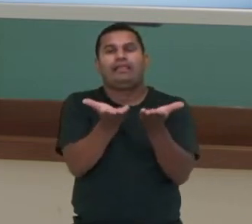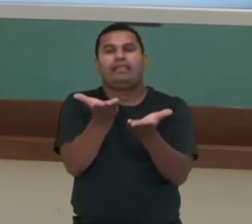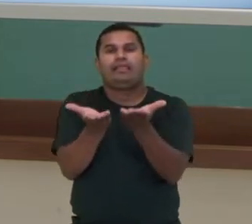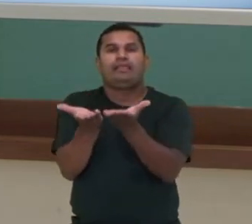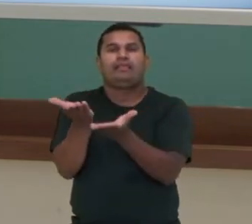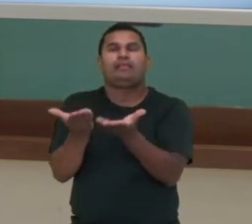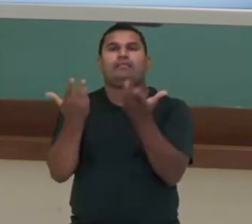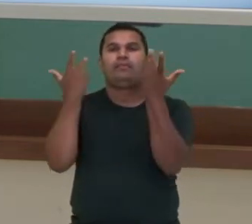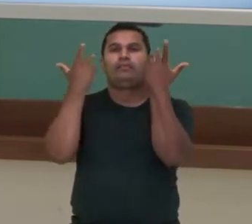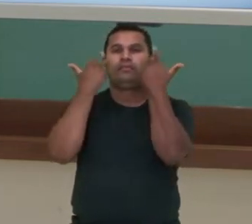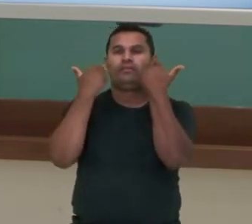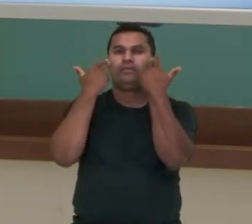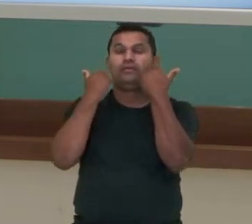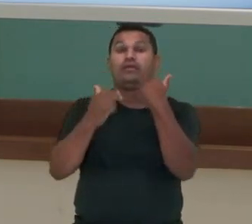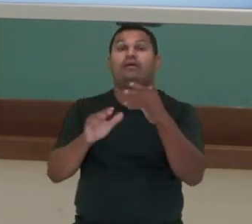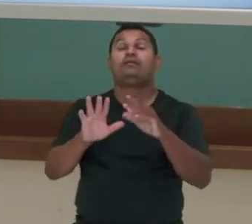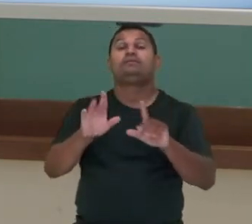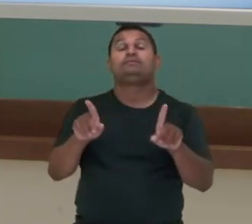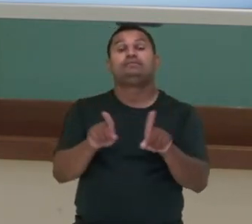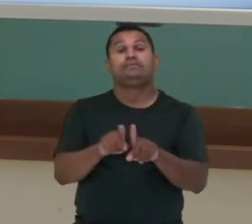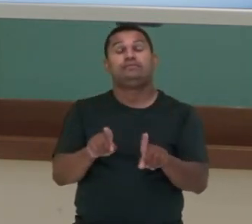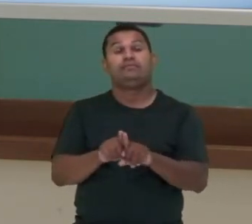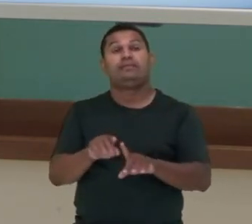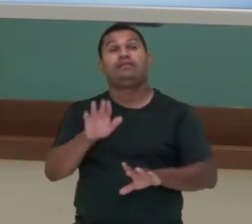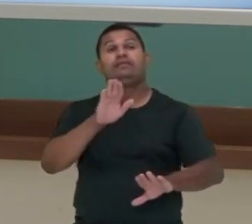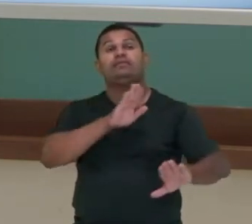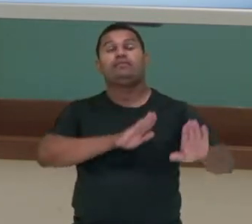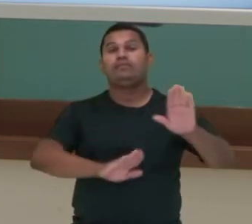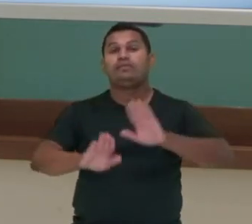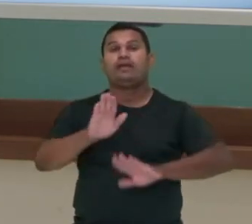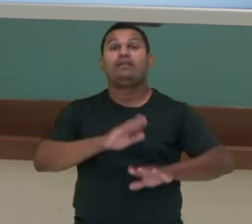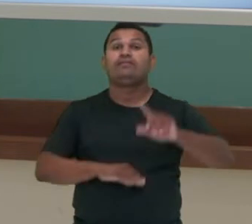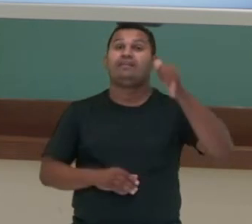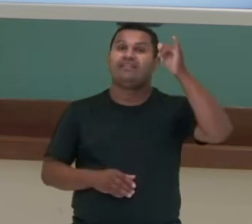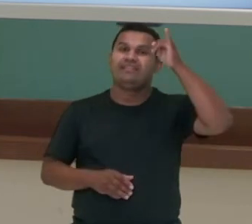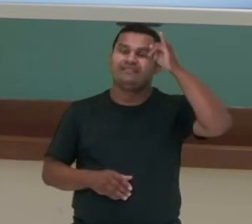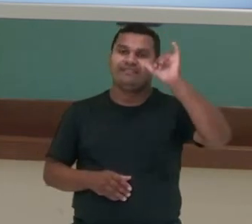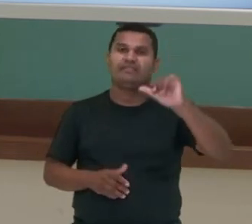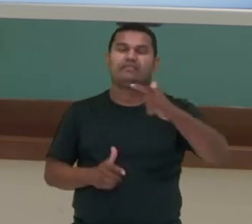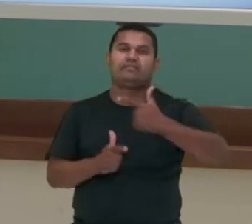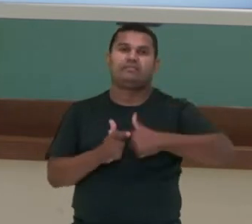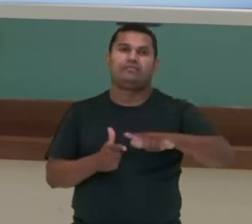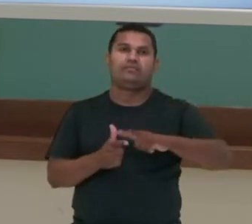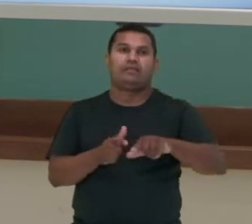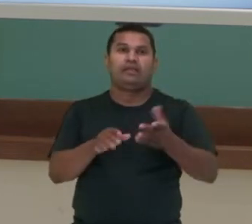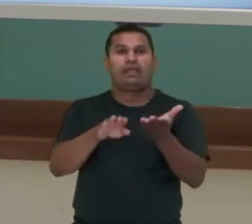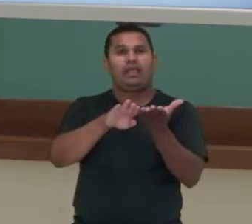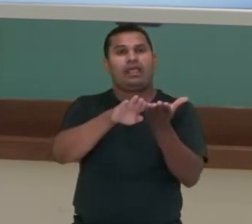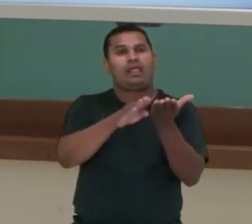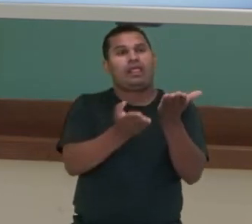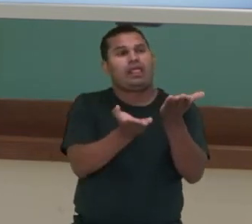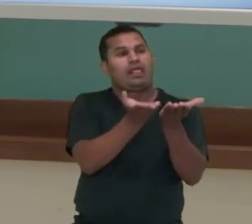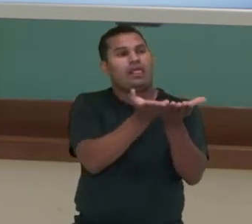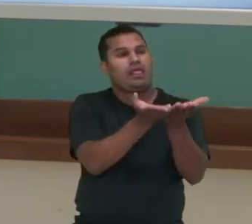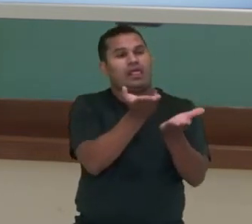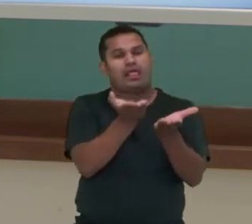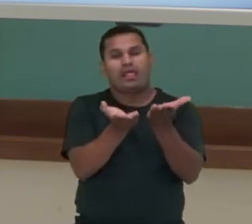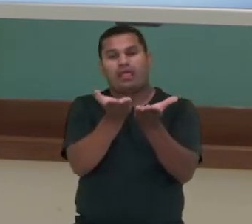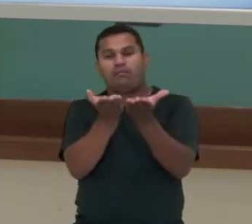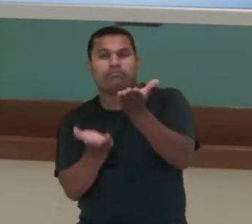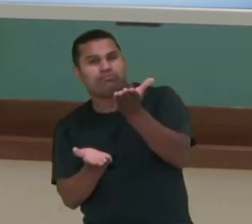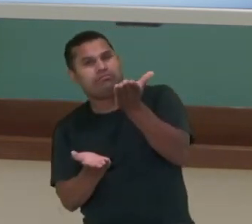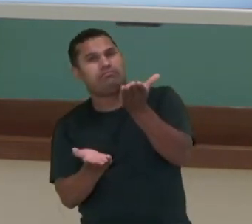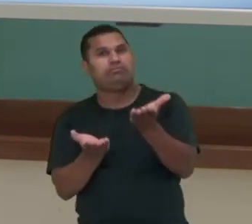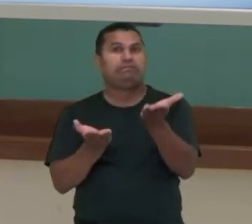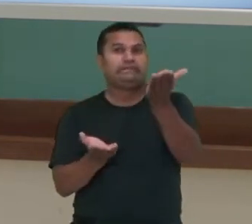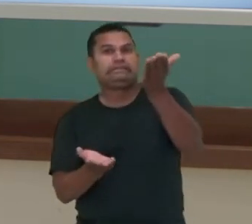essas condições naturais e afetar esse equilíbrio. Porque qualquer mudança na atmosfera